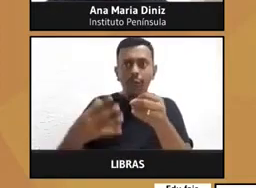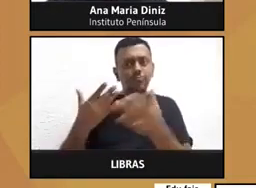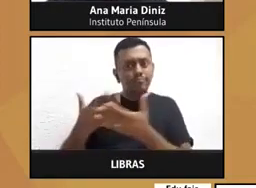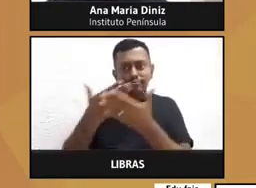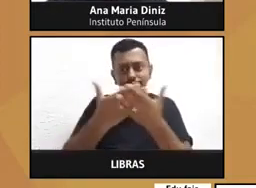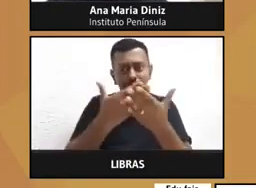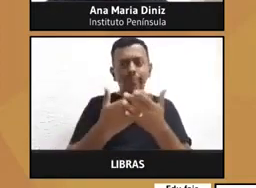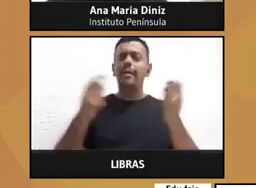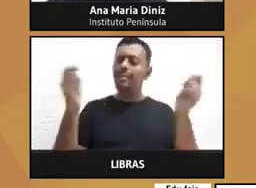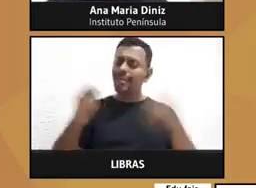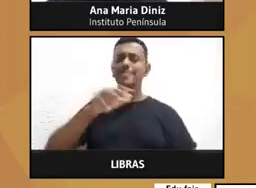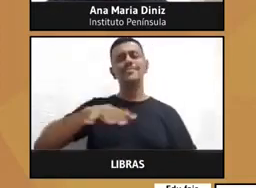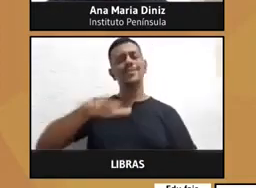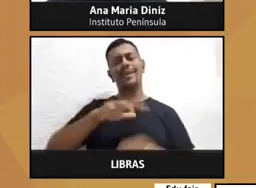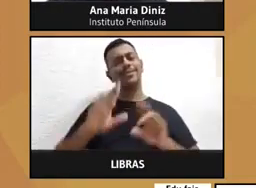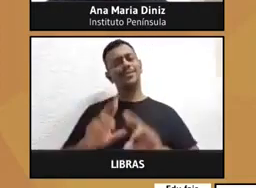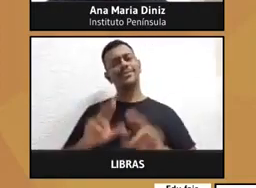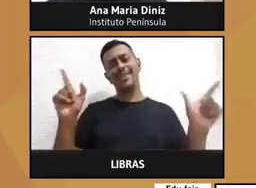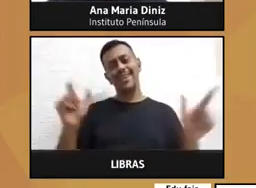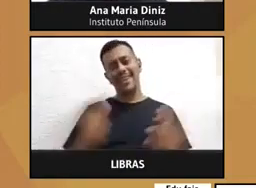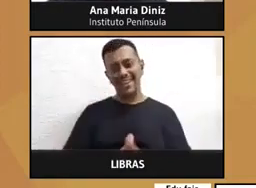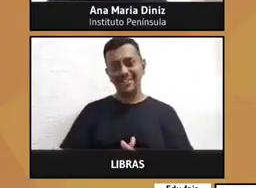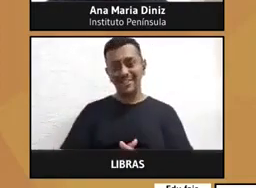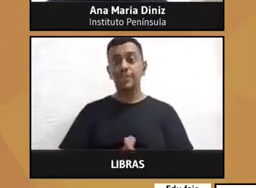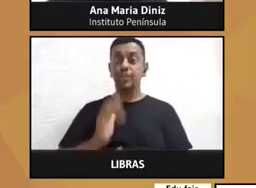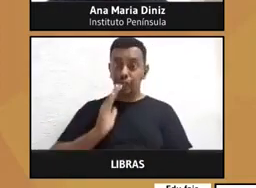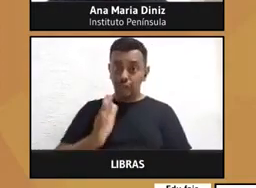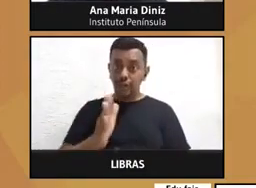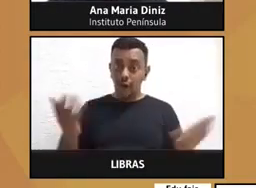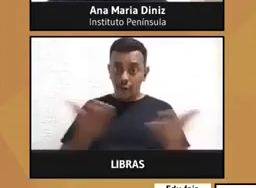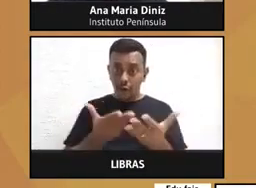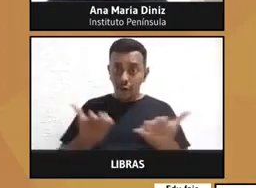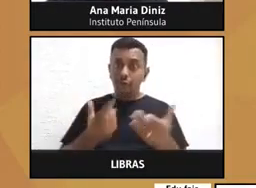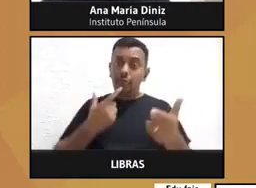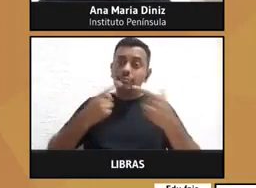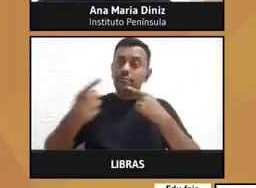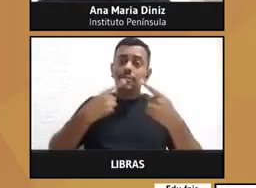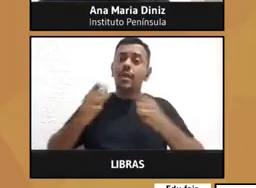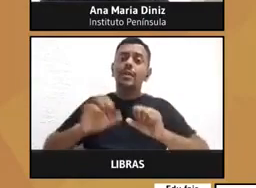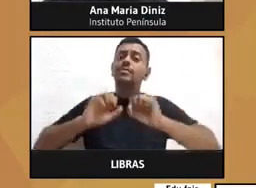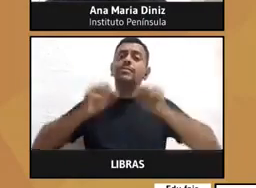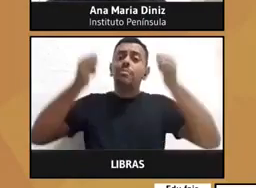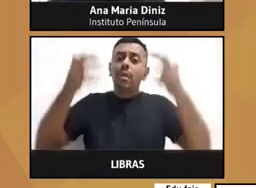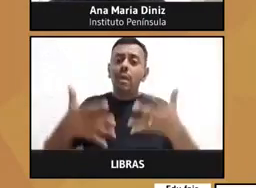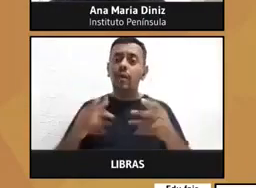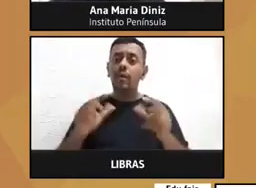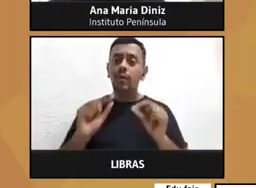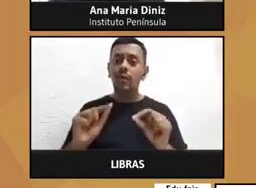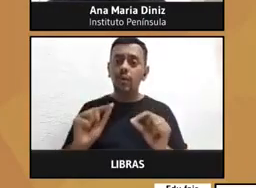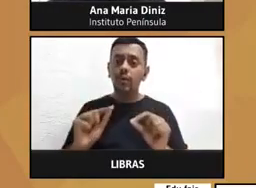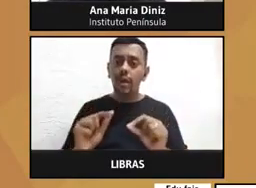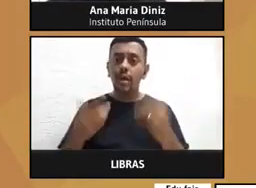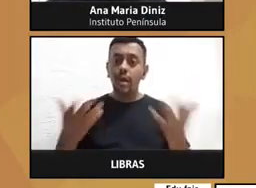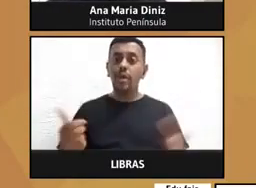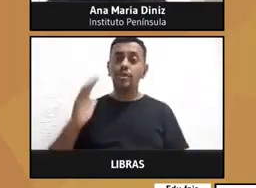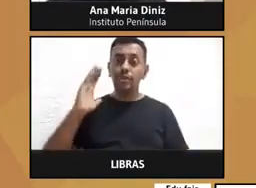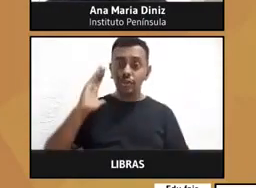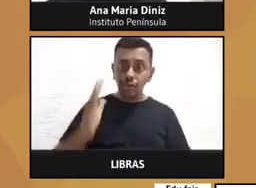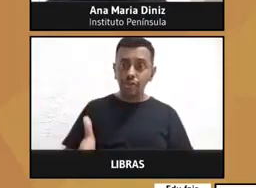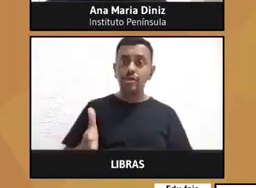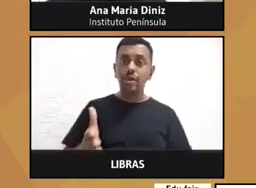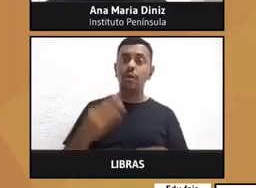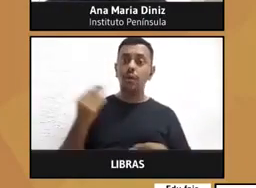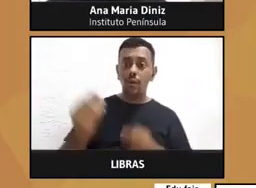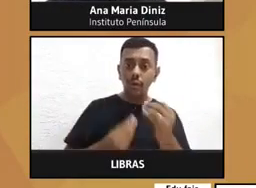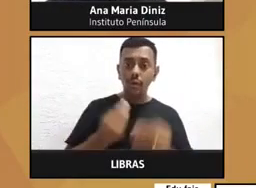diferente. Novamente, eu estou dizendo simplesmente do que vejo em outros países. Vocês ficarão